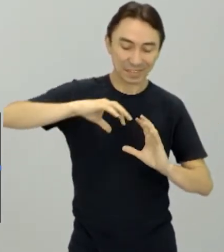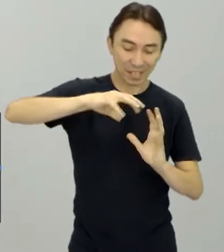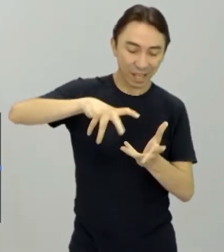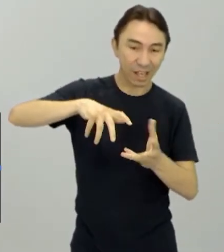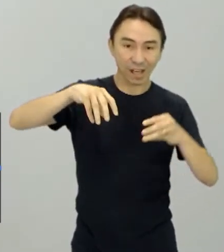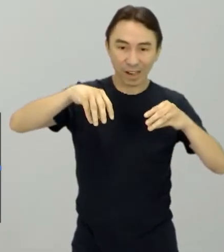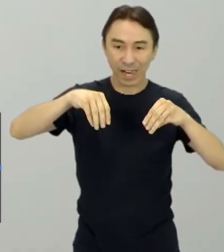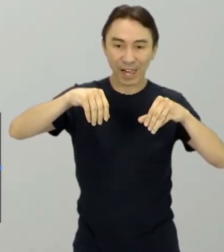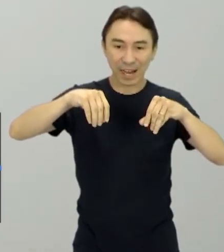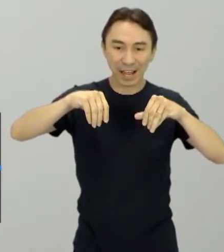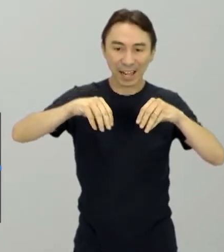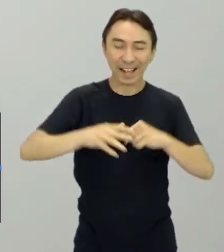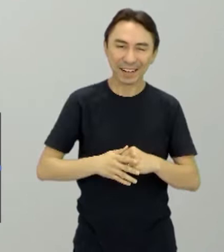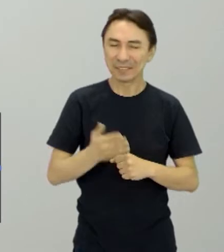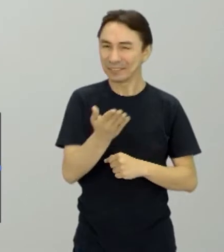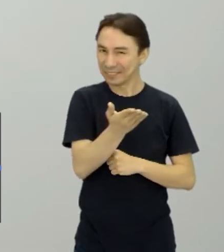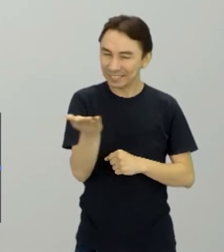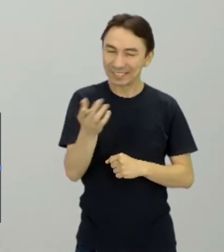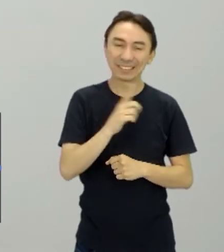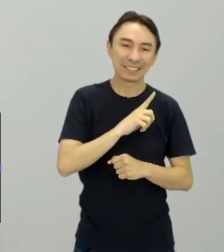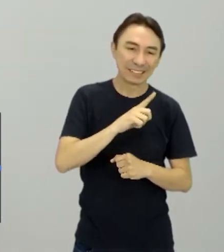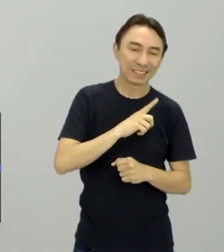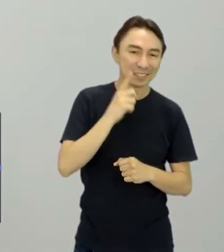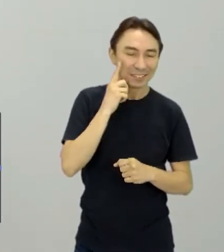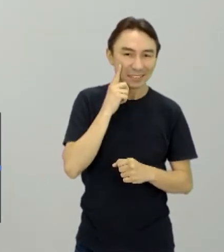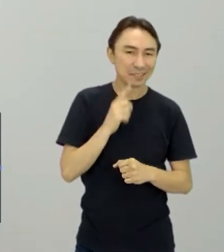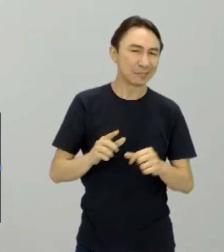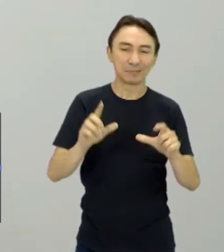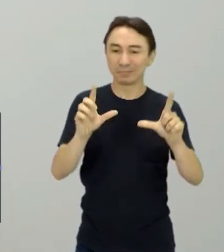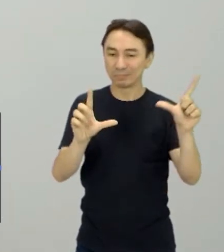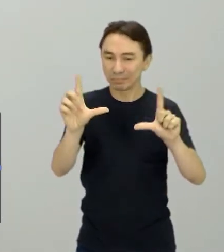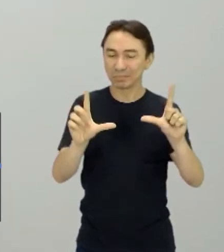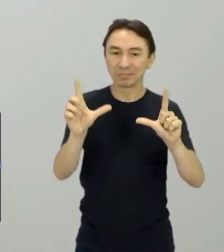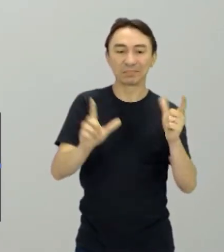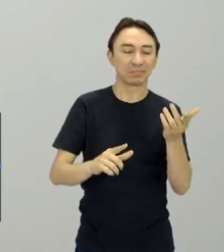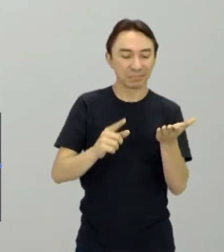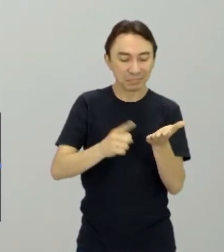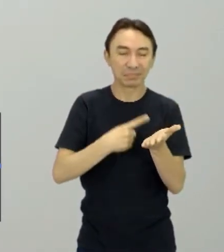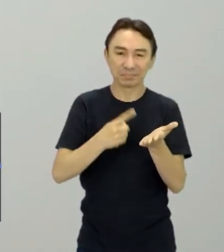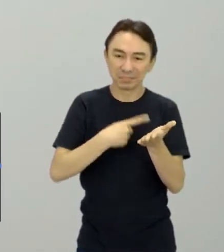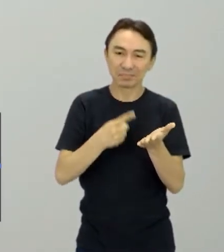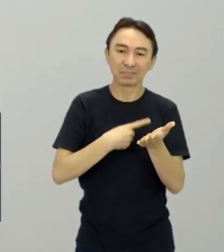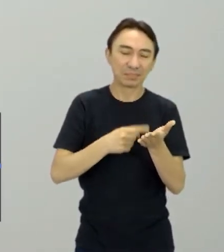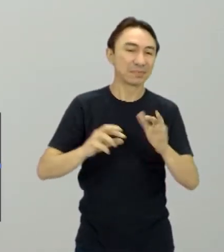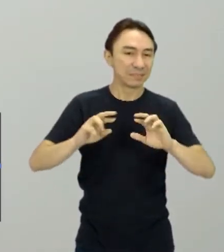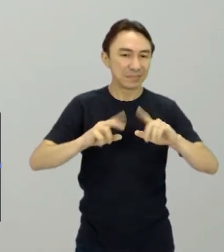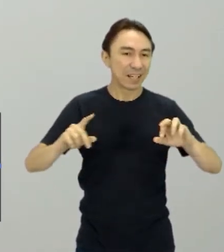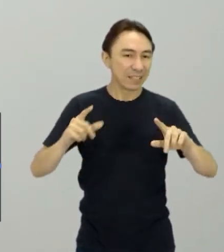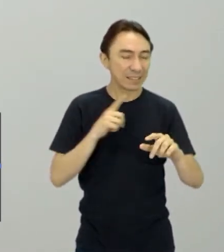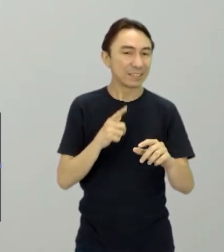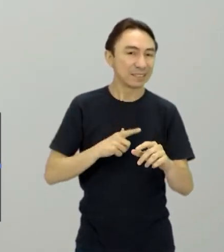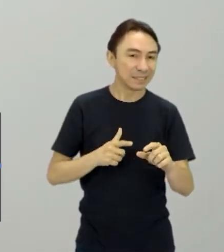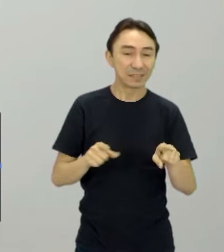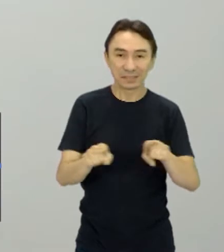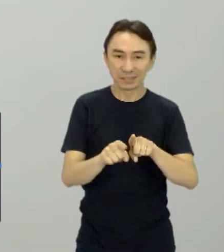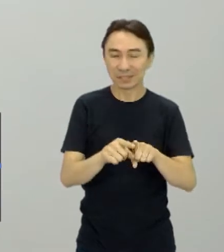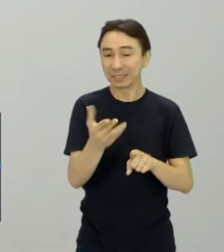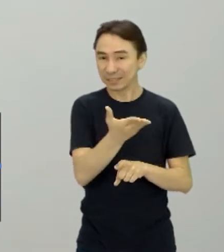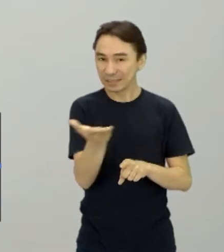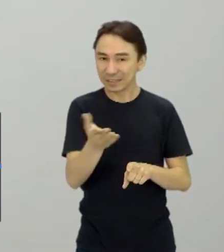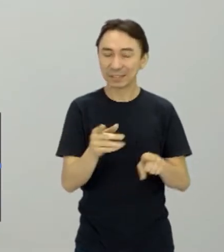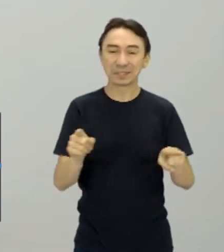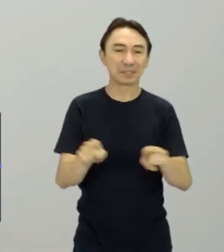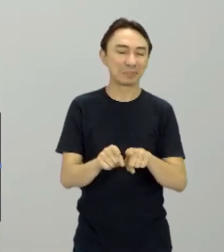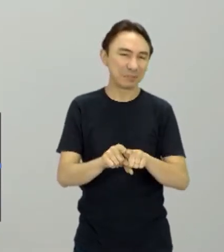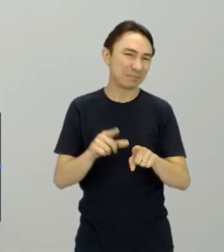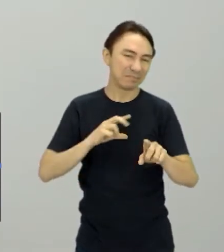que estão nos assistindo nas diversas formas de tela e com as diversas resoluções em pixels. Muito